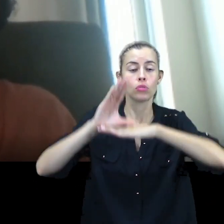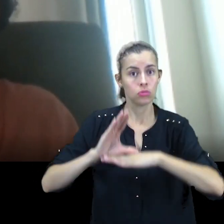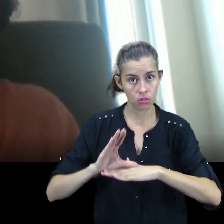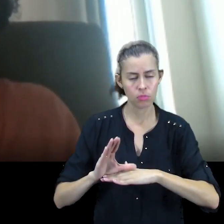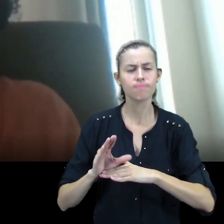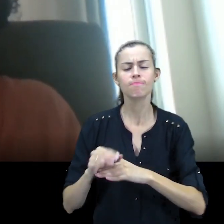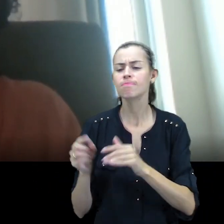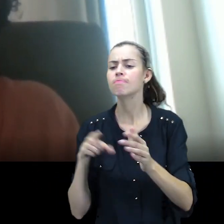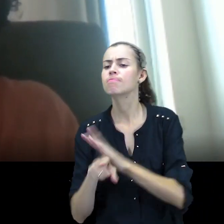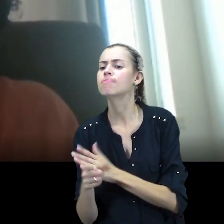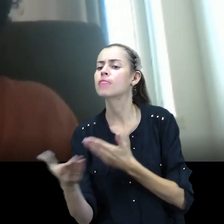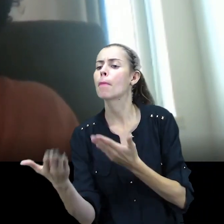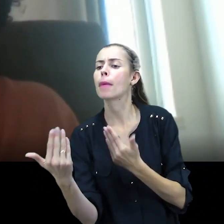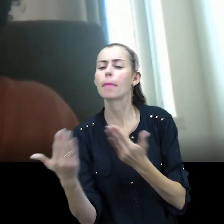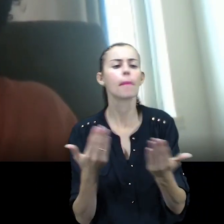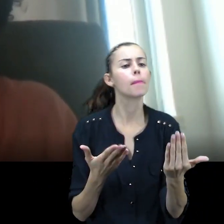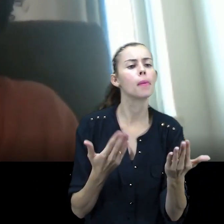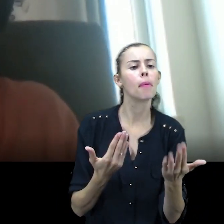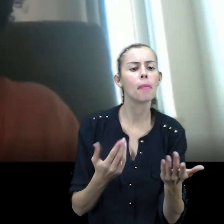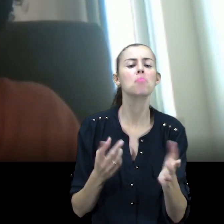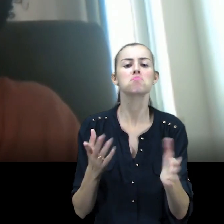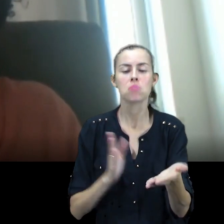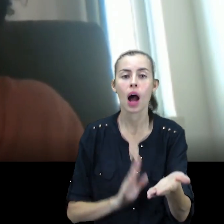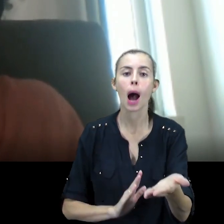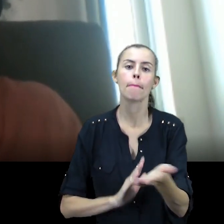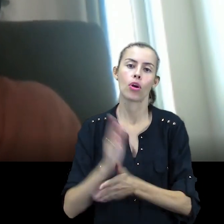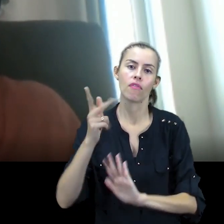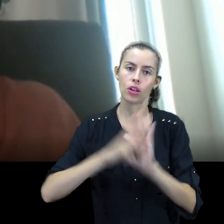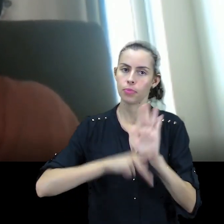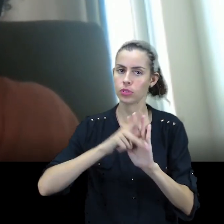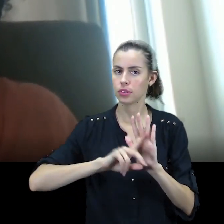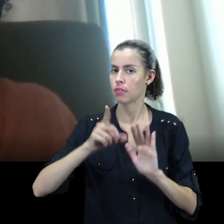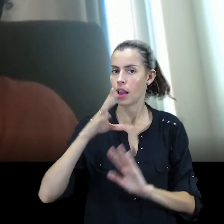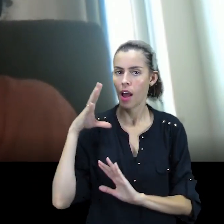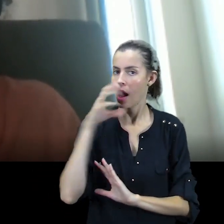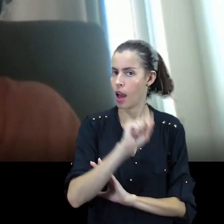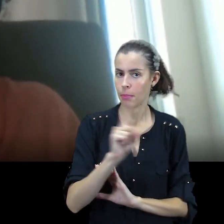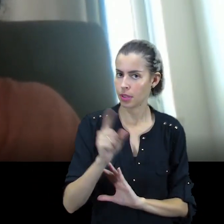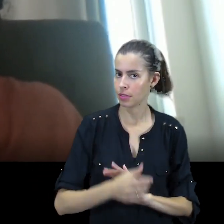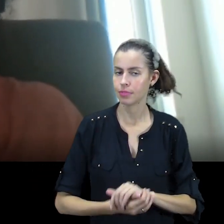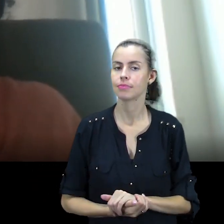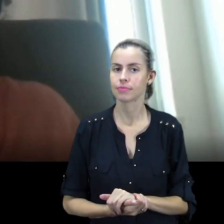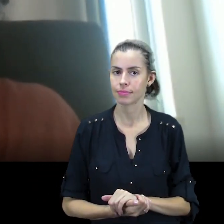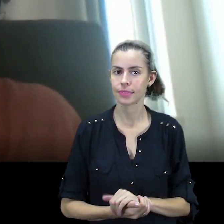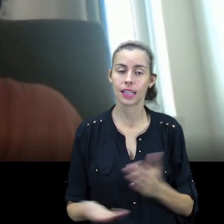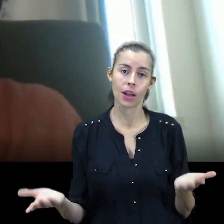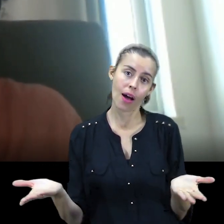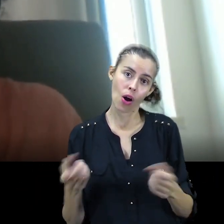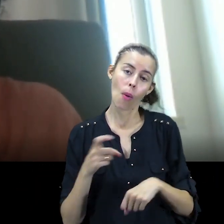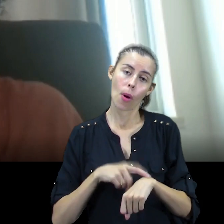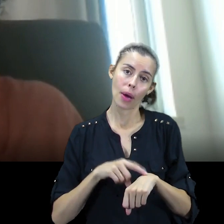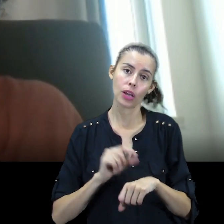atualização curricular. Então, nesse momento, o que a gente está fazendo é monitorar os cursos para que todos eles tenham